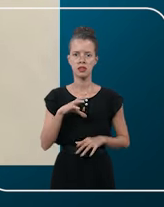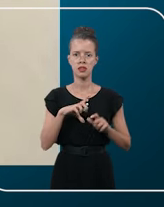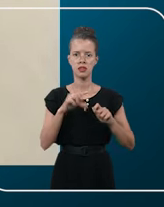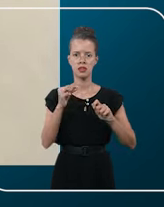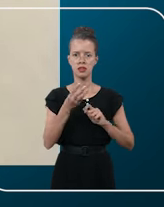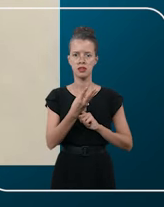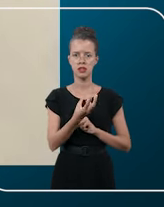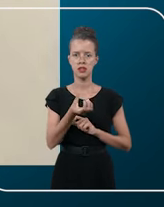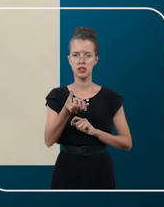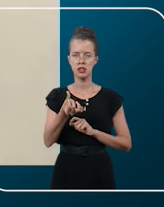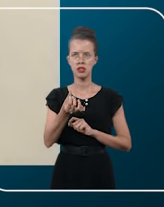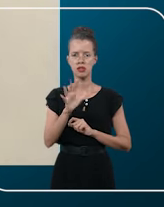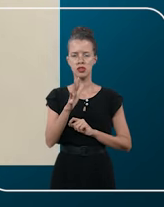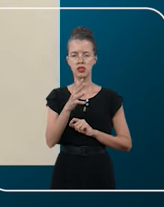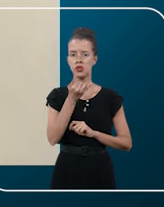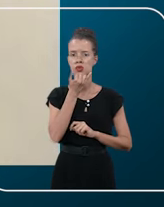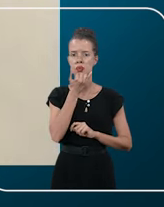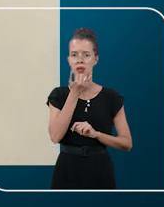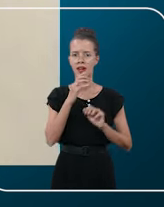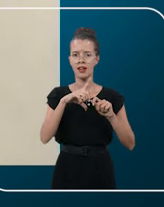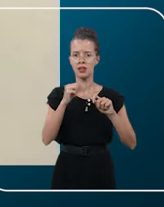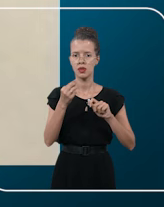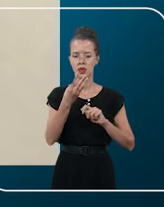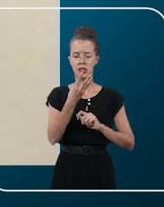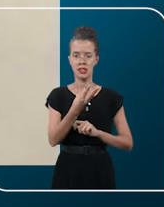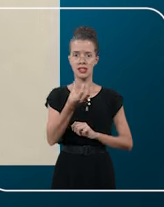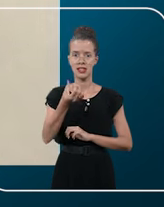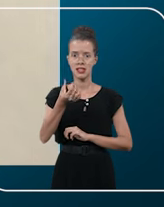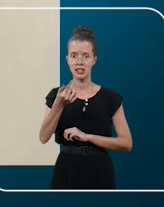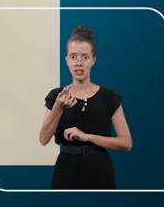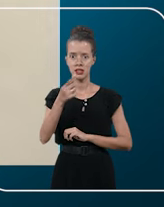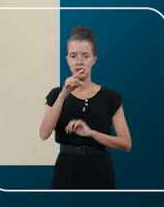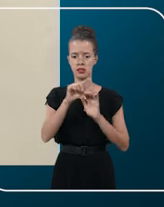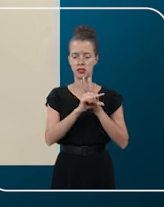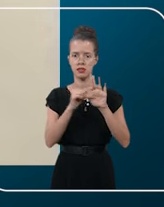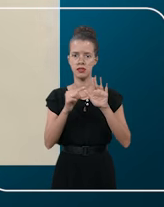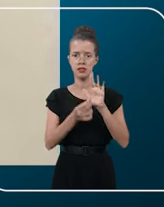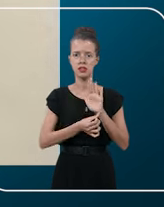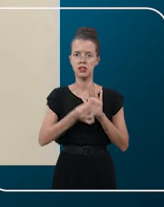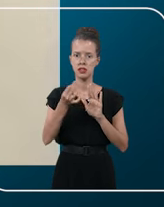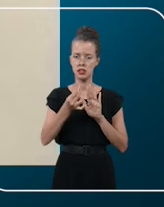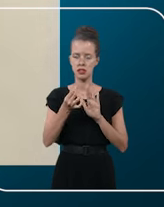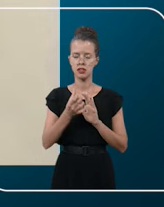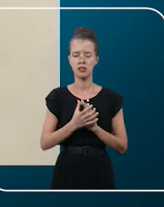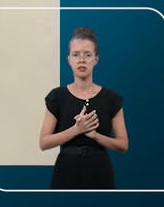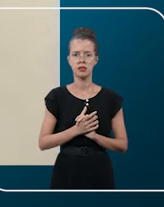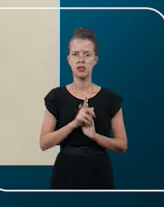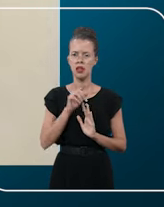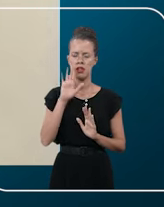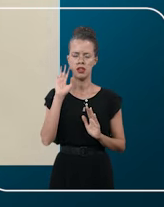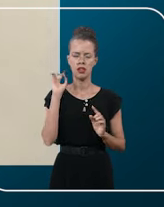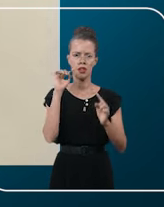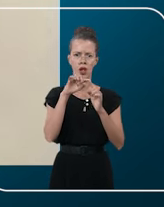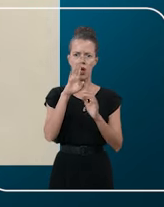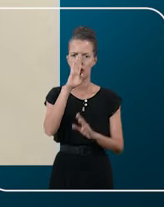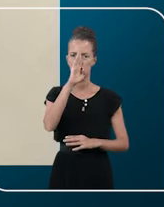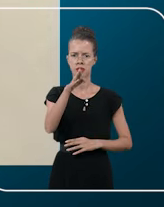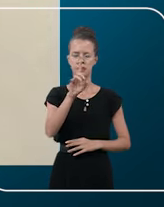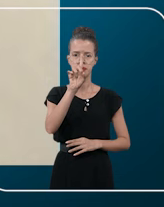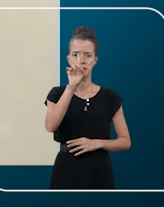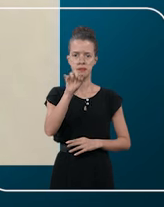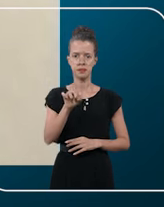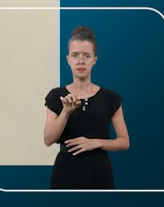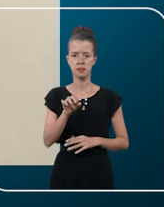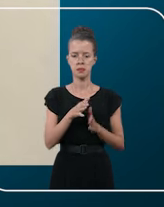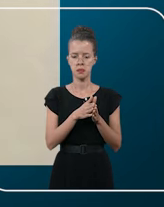37, parágrafo 6º, que também é objetiva, que tem um prazo prescricional de